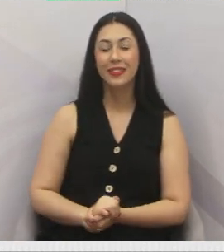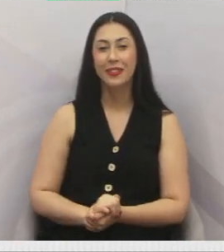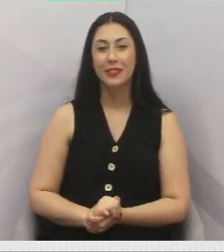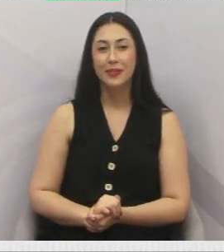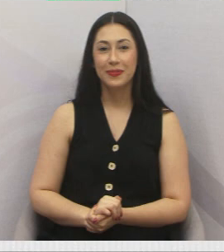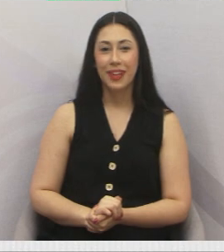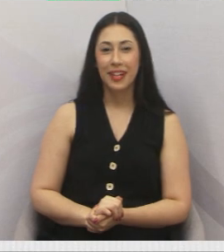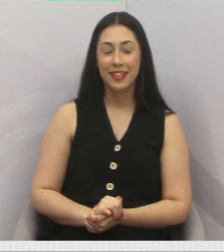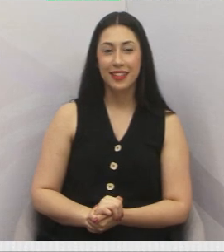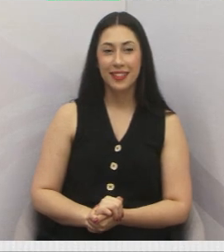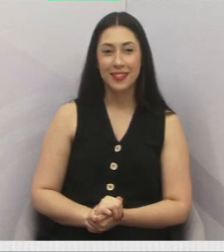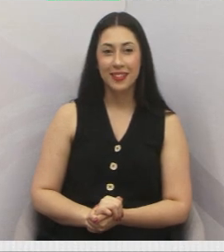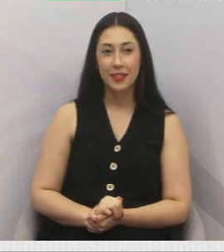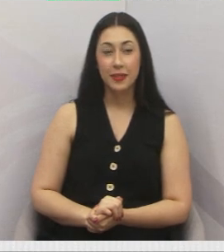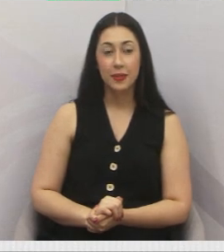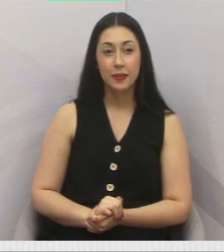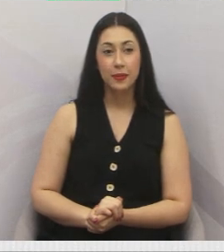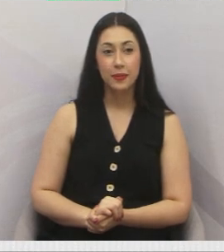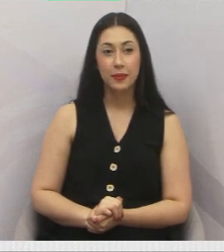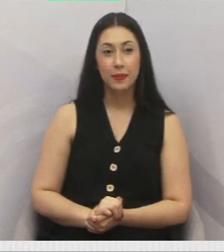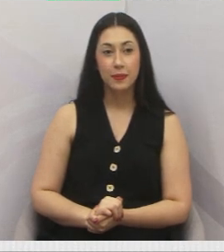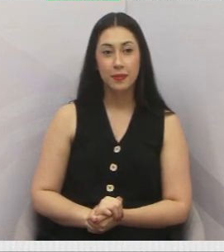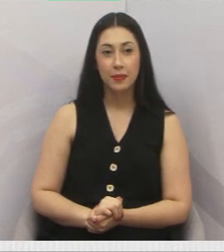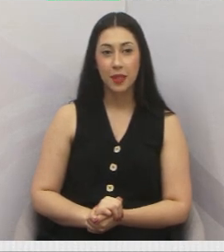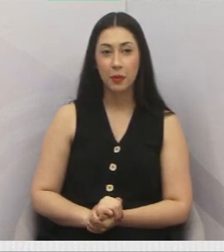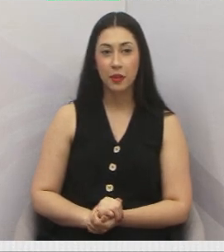voto. Oi?